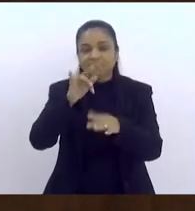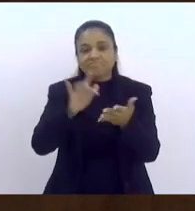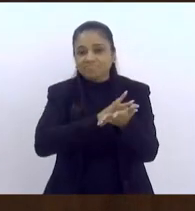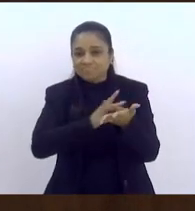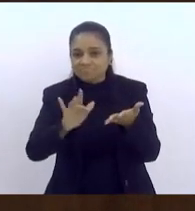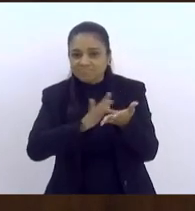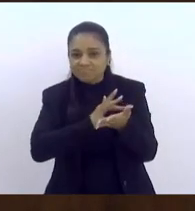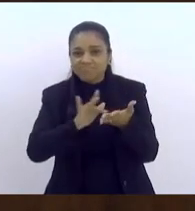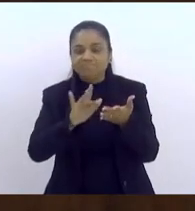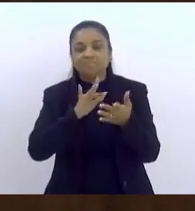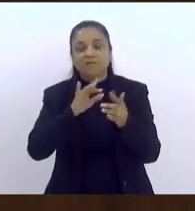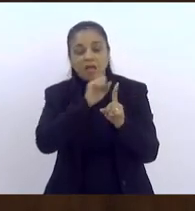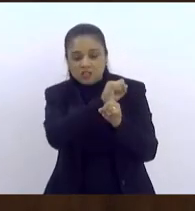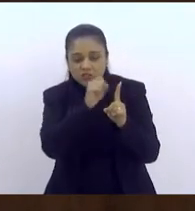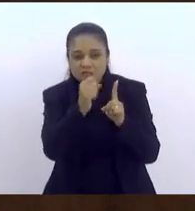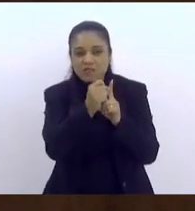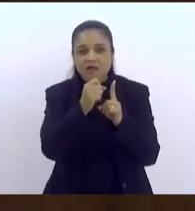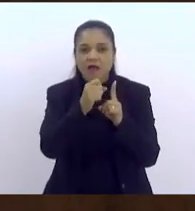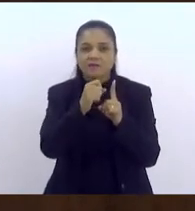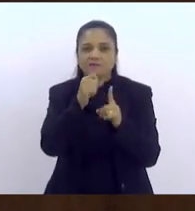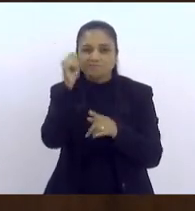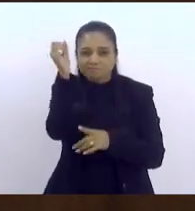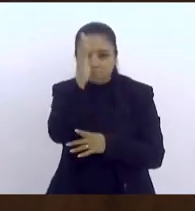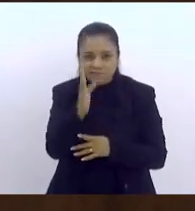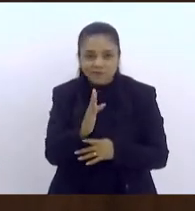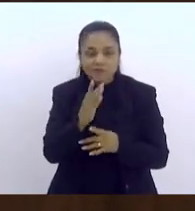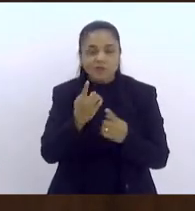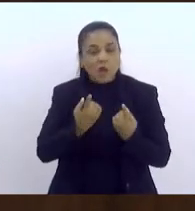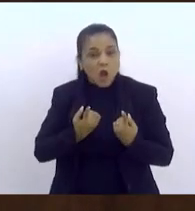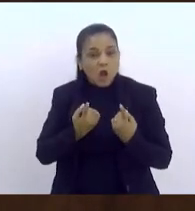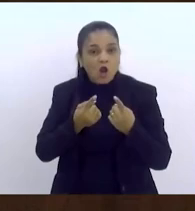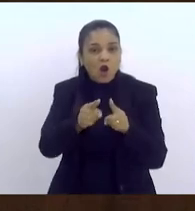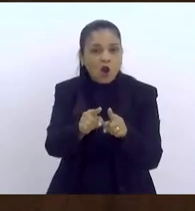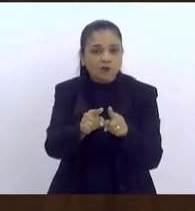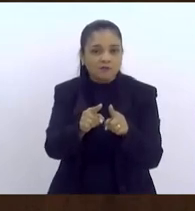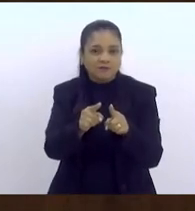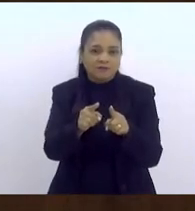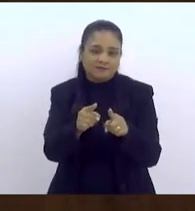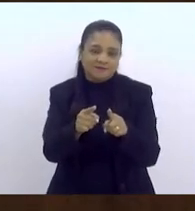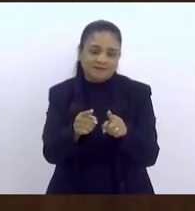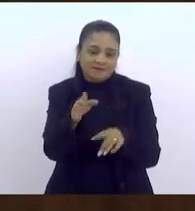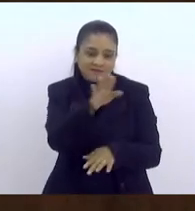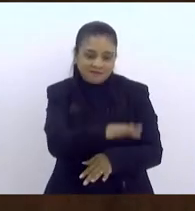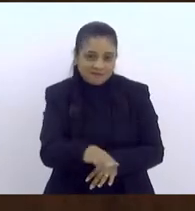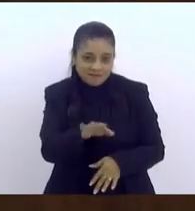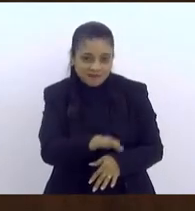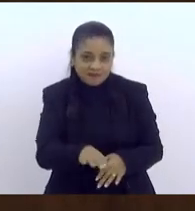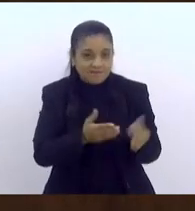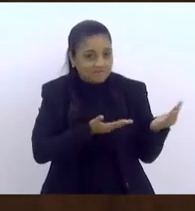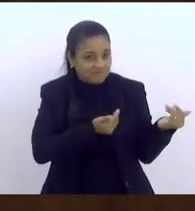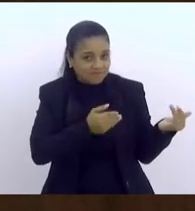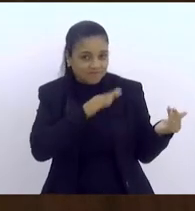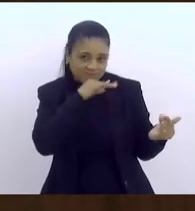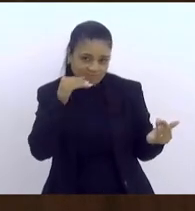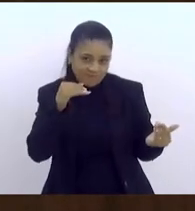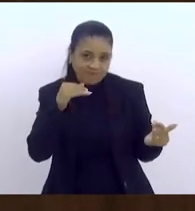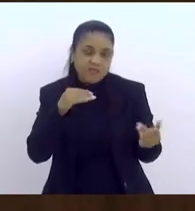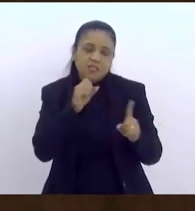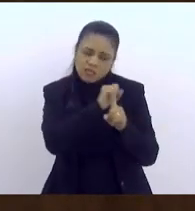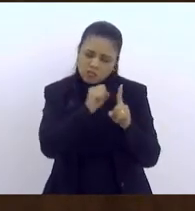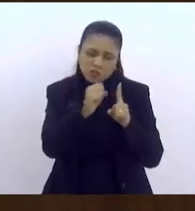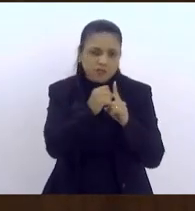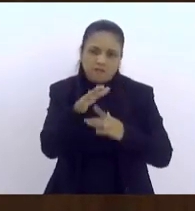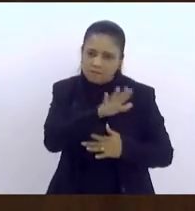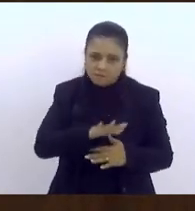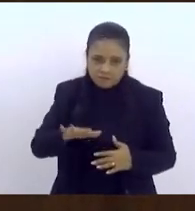na sociedade brasileira e combater esse tipo de prática, sobretudo contra as nossas crianças e nossos adolescentes e contra a sociedade de um modo